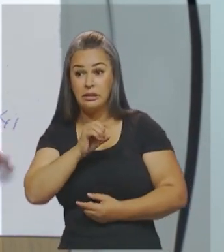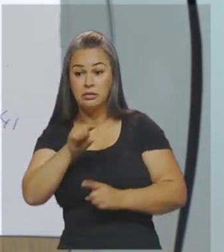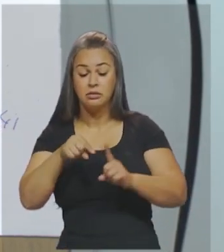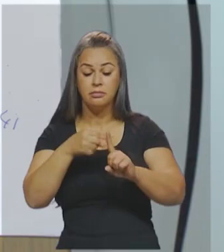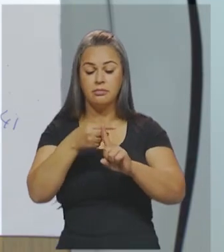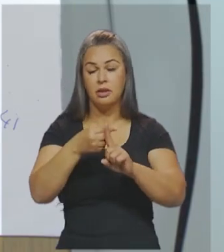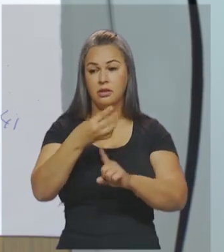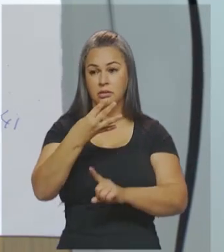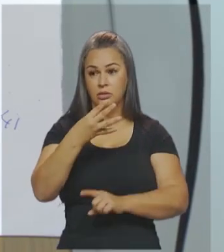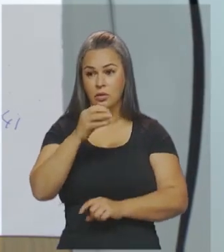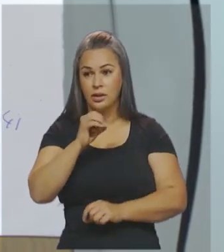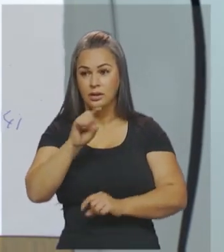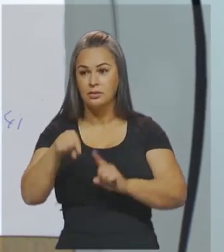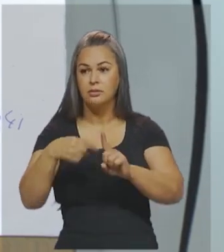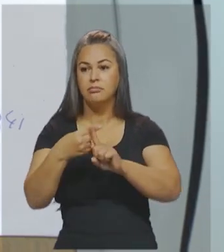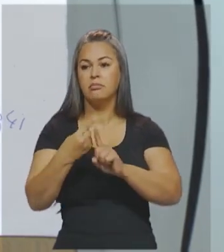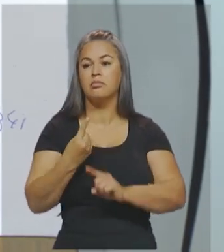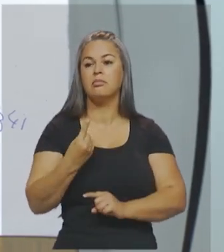1, que formou o número